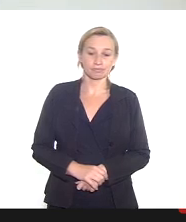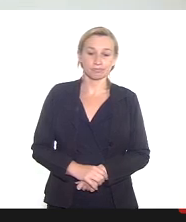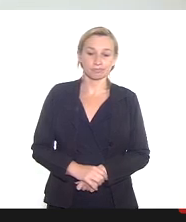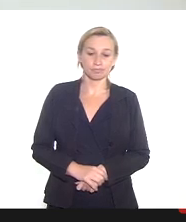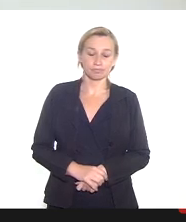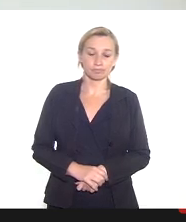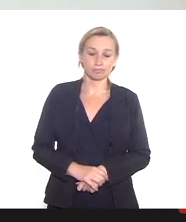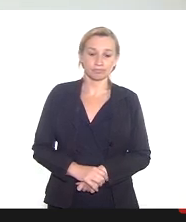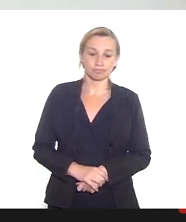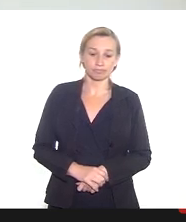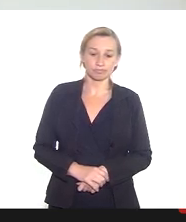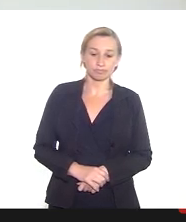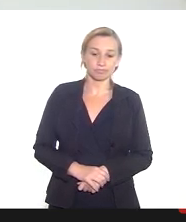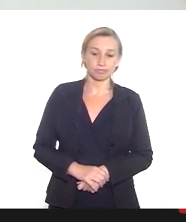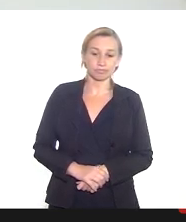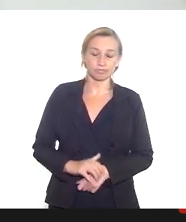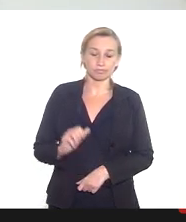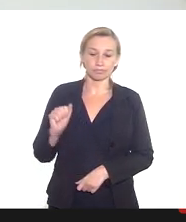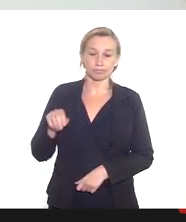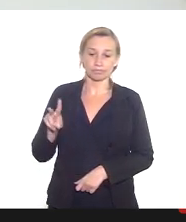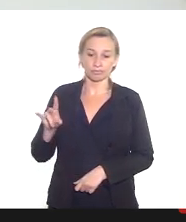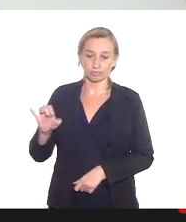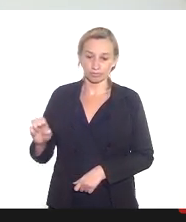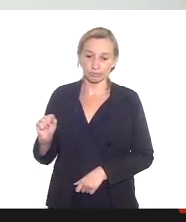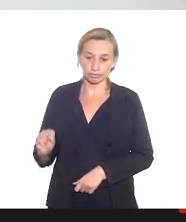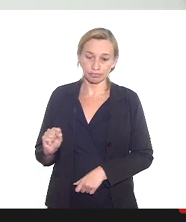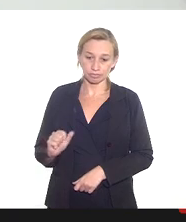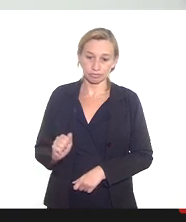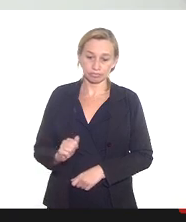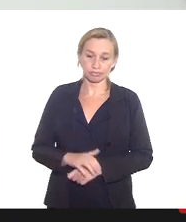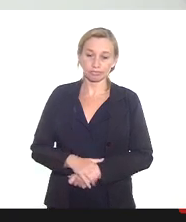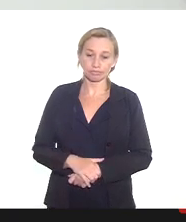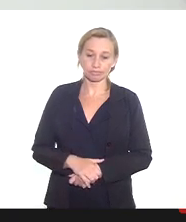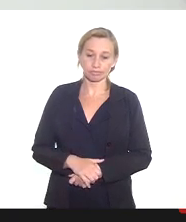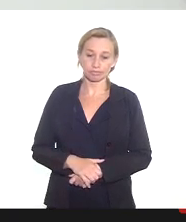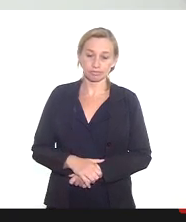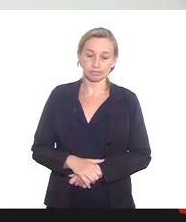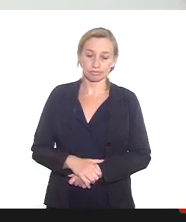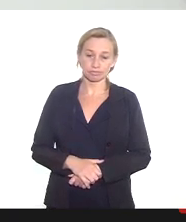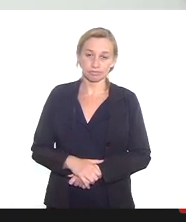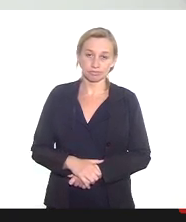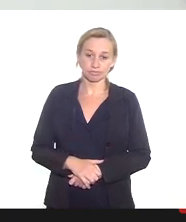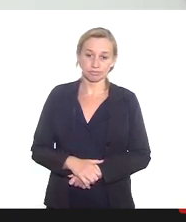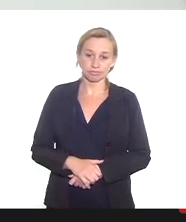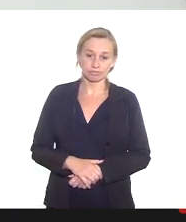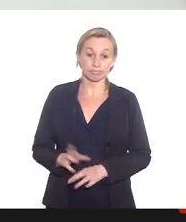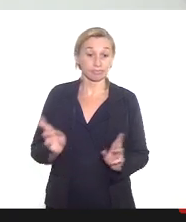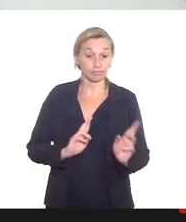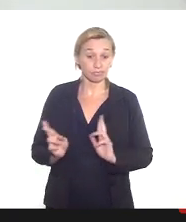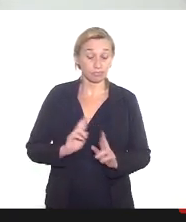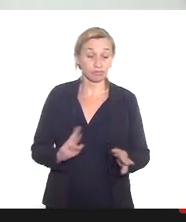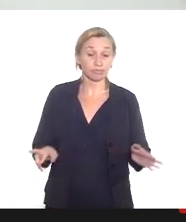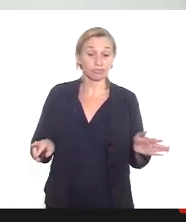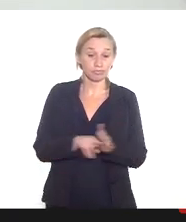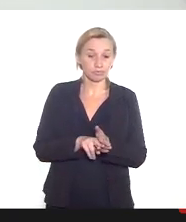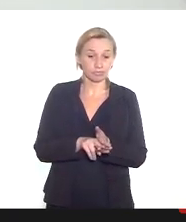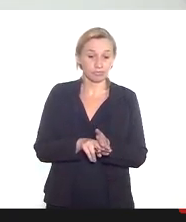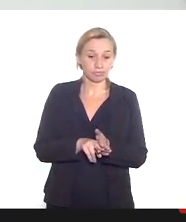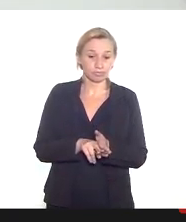local na pela Anvisa e estão disponíveis aí para na campanha é em relação à resolução